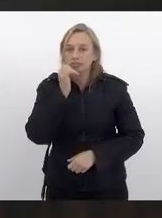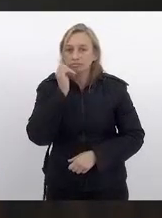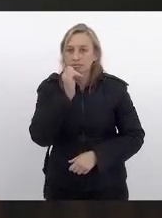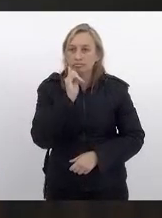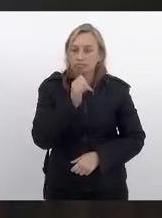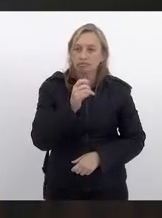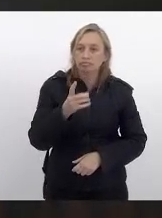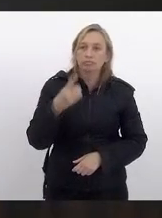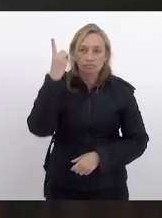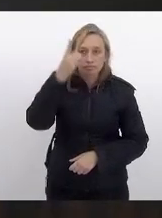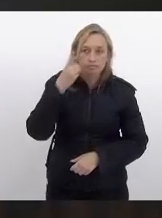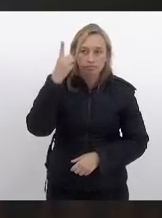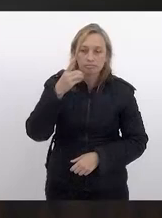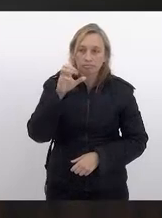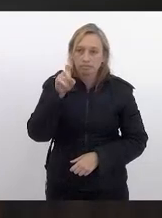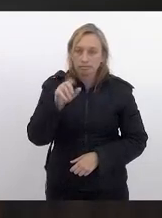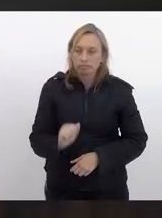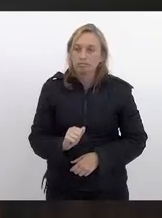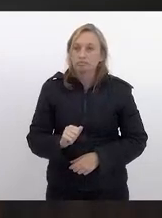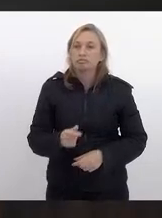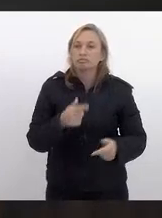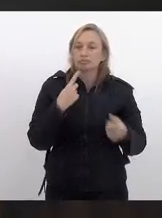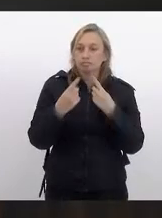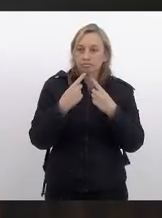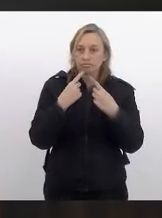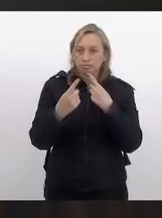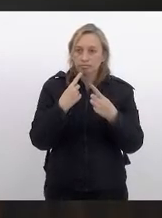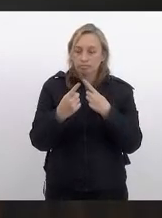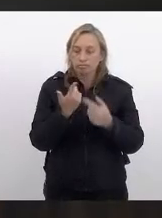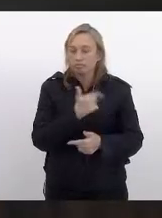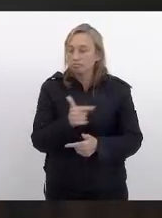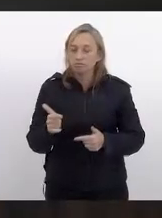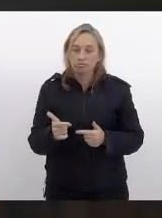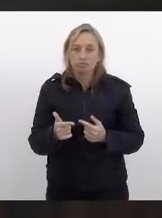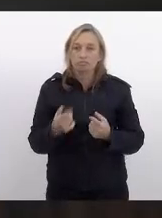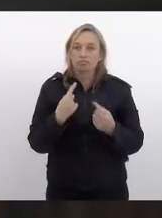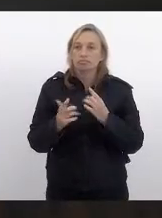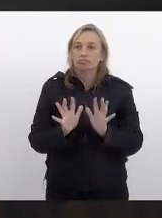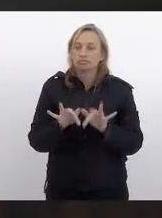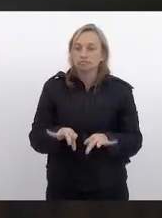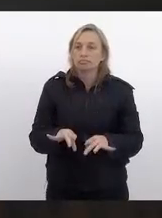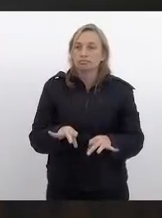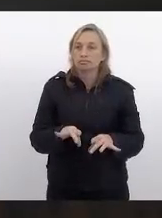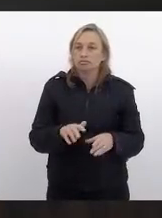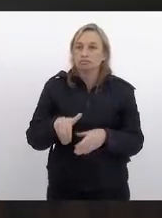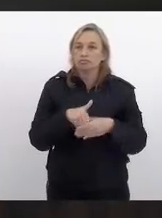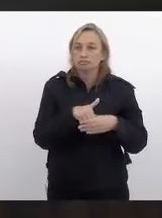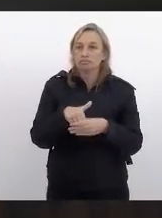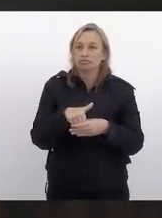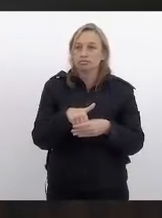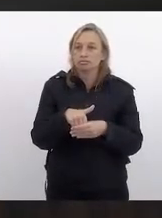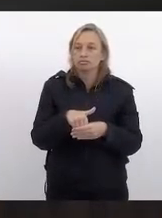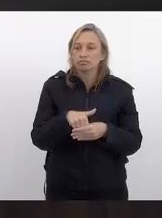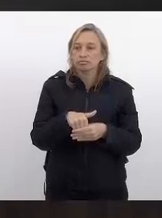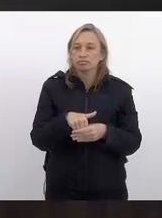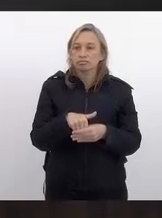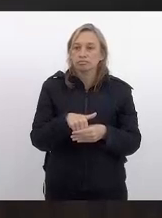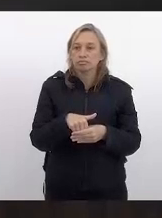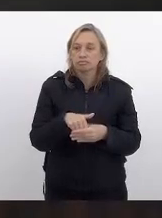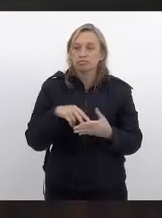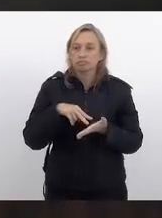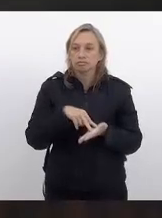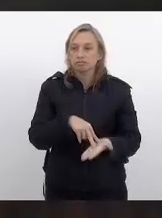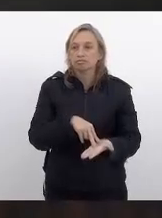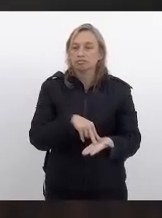o deputado mas canela em discussão não havendo que querem discutir encerrada a discussão em